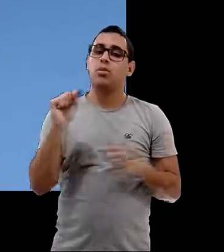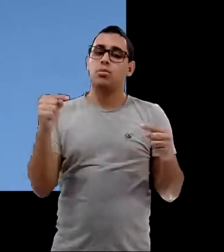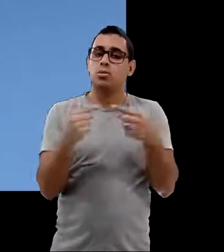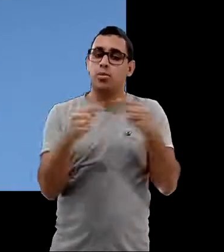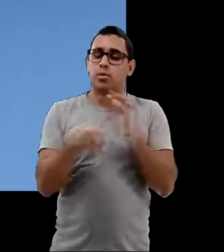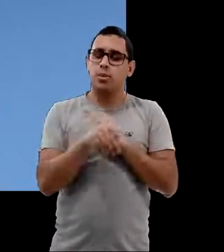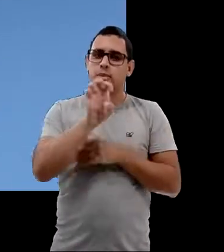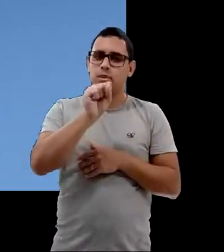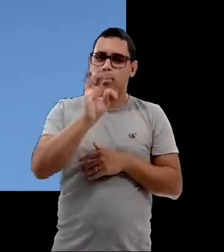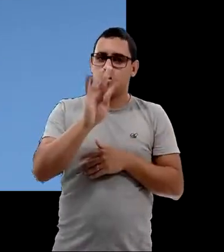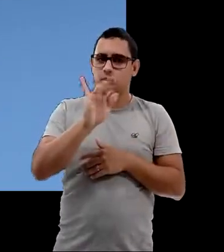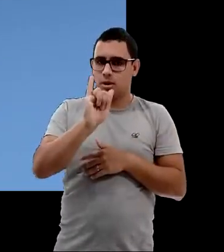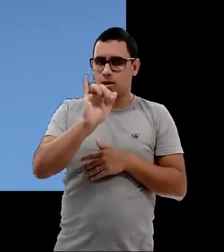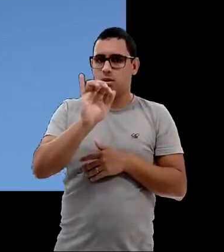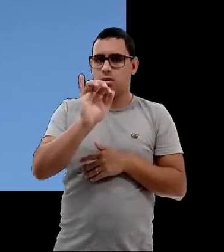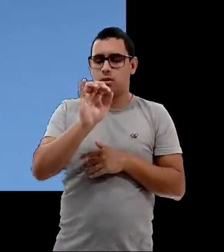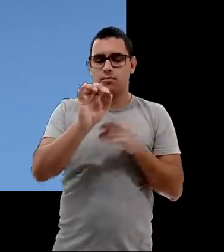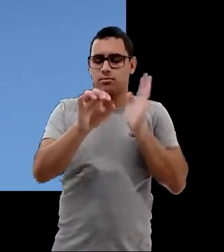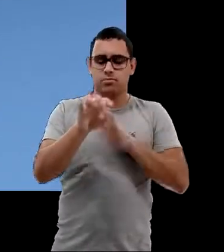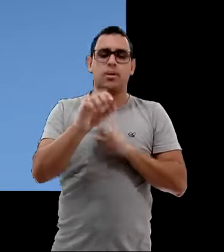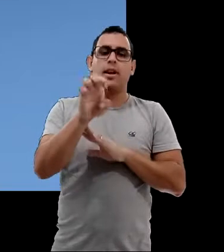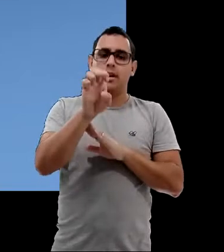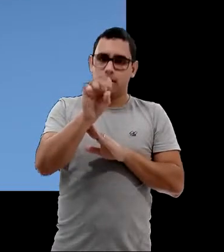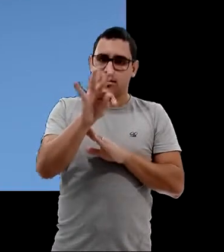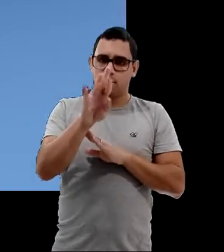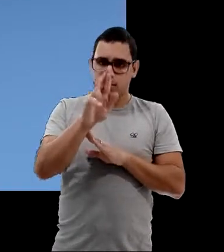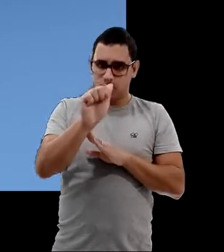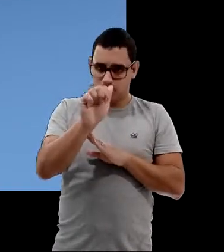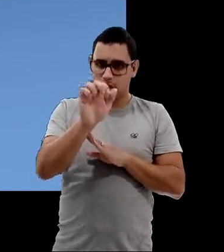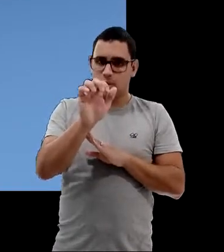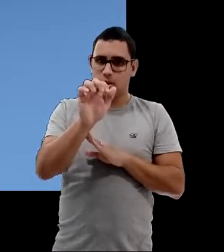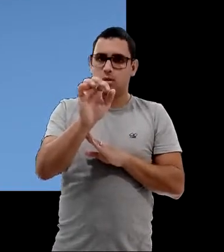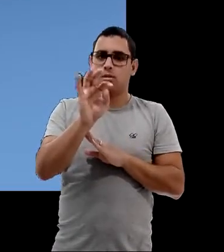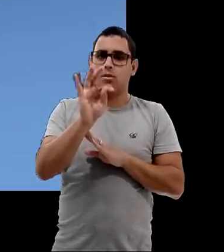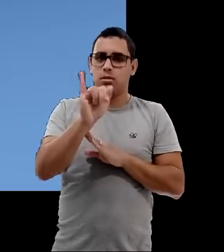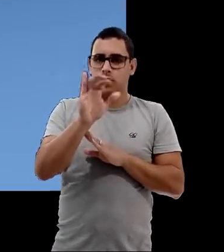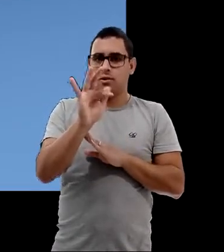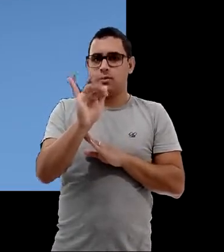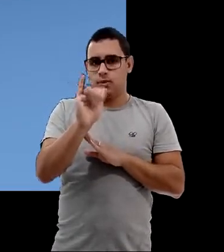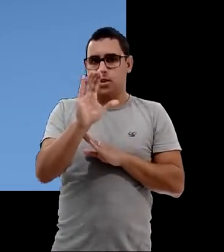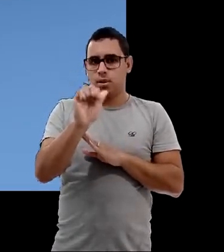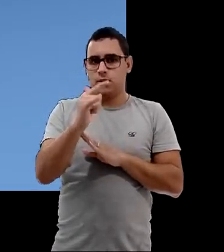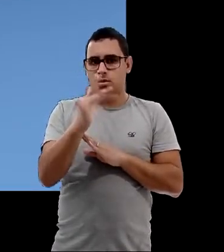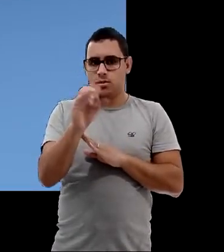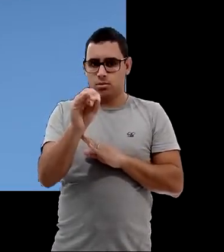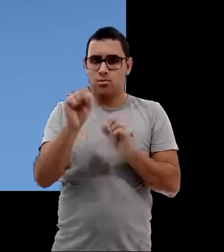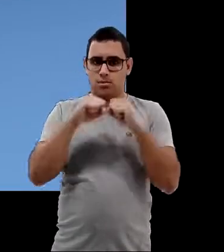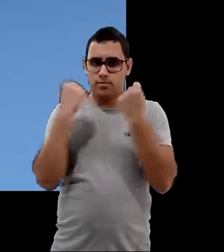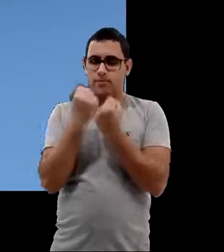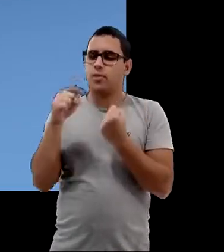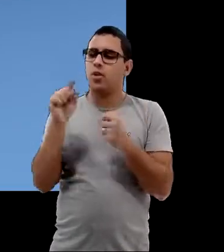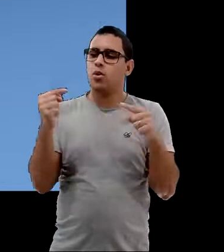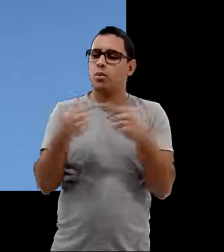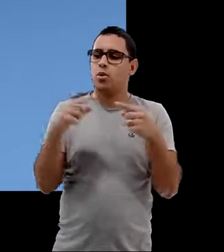O que vem a ser a estratificação ou estratificação social? Primeiro, a estratificação deriva de